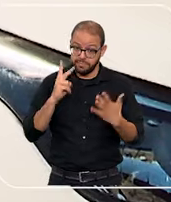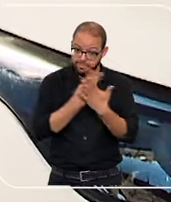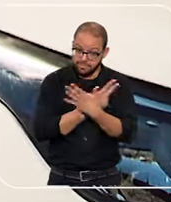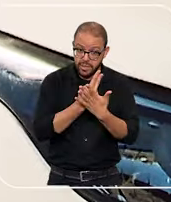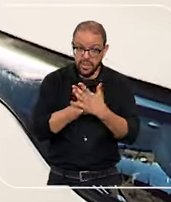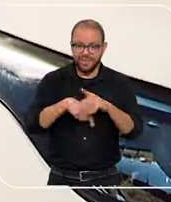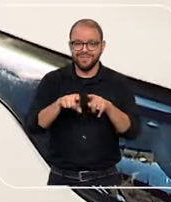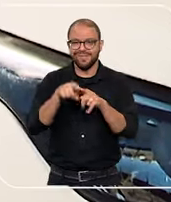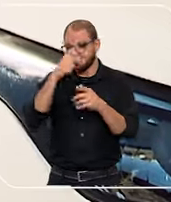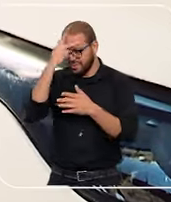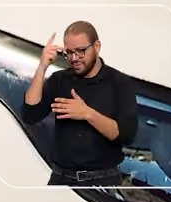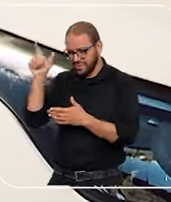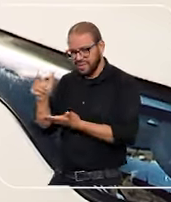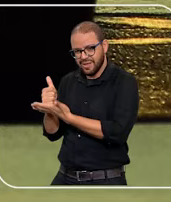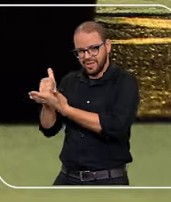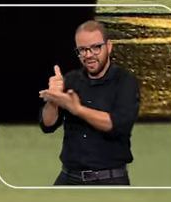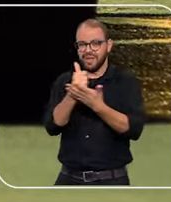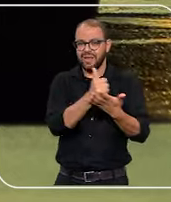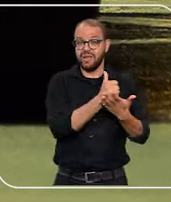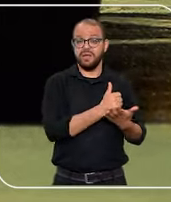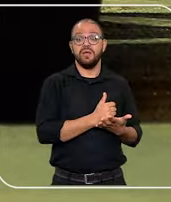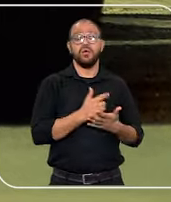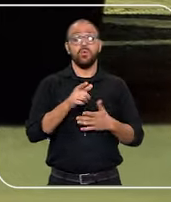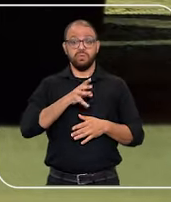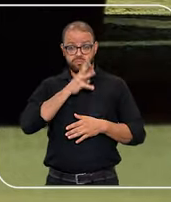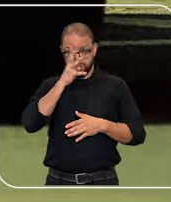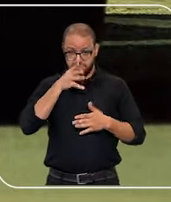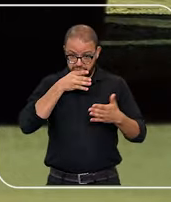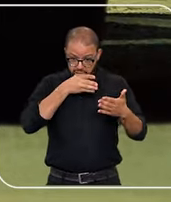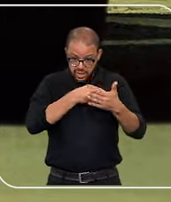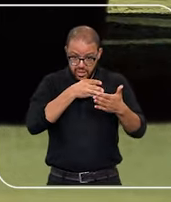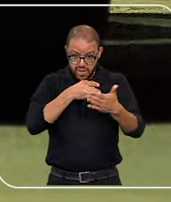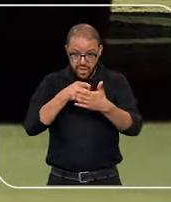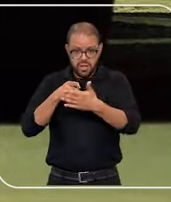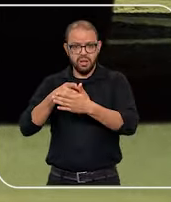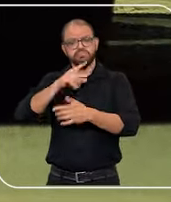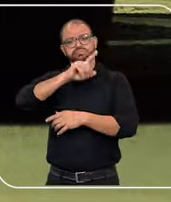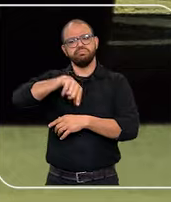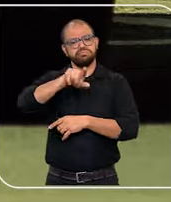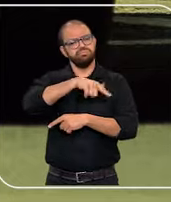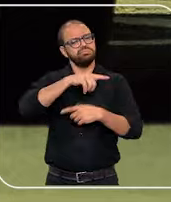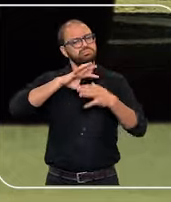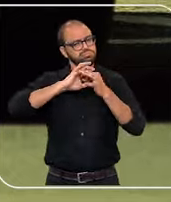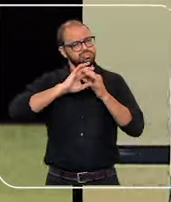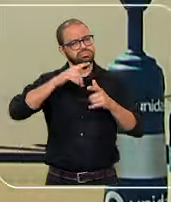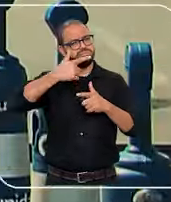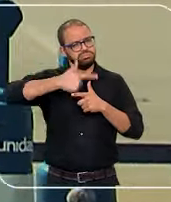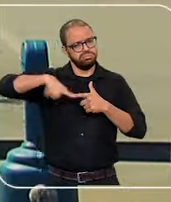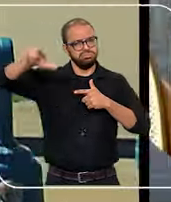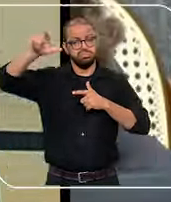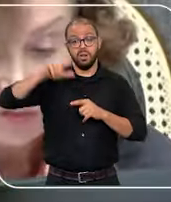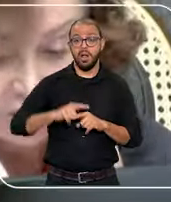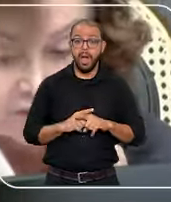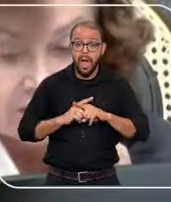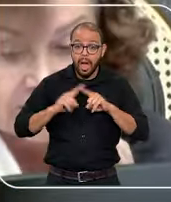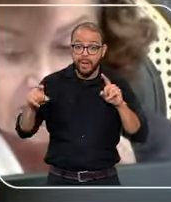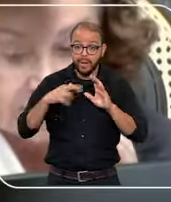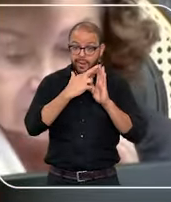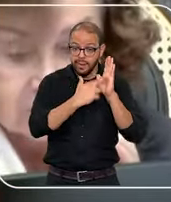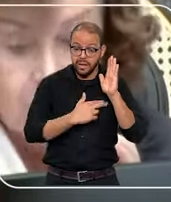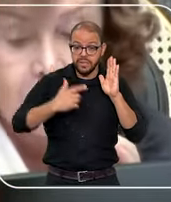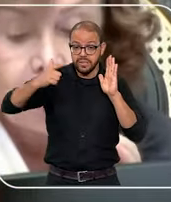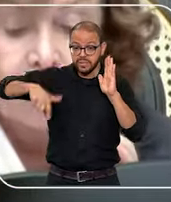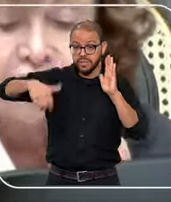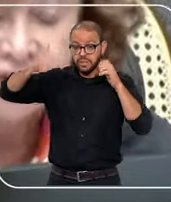plataforma ou a seus usuários, não havendo assim impedimento para a imediata suspensão do perfil do motorista.